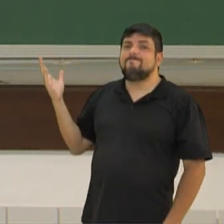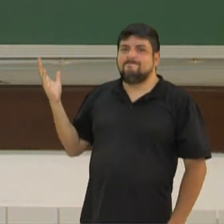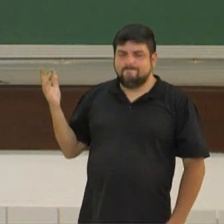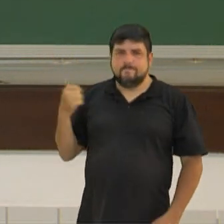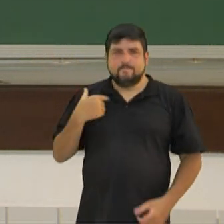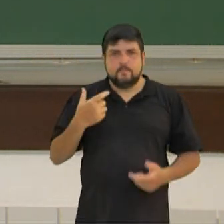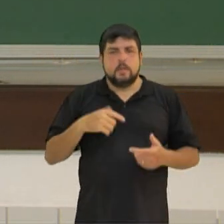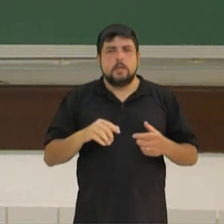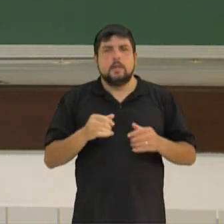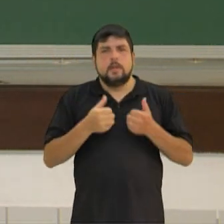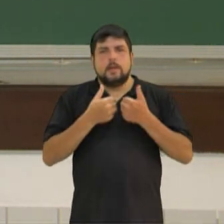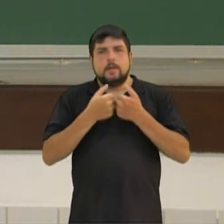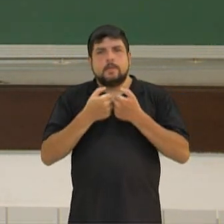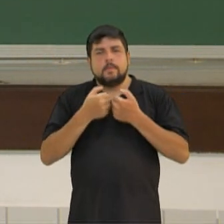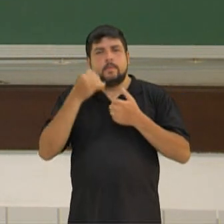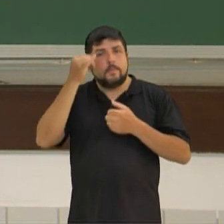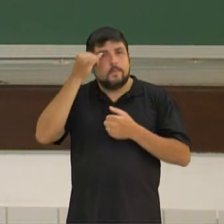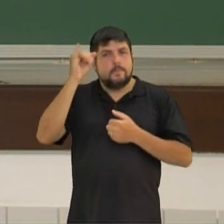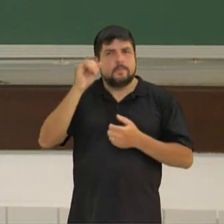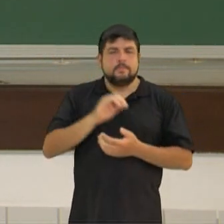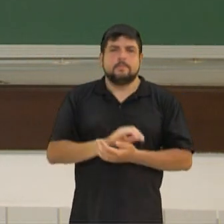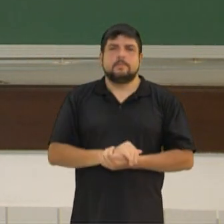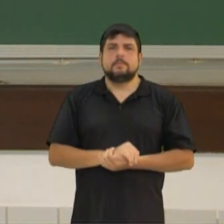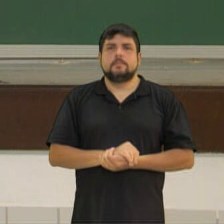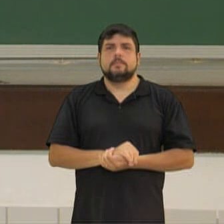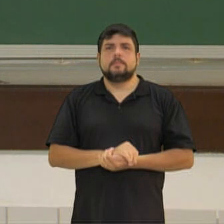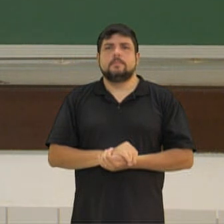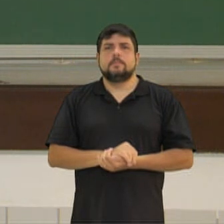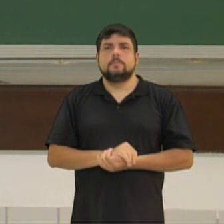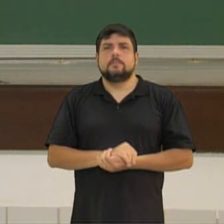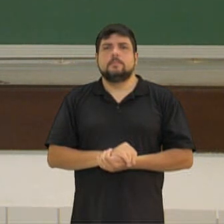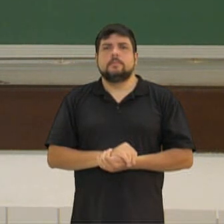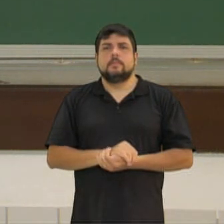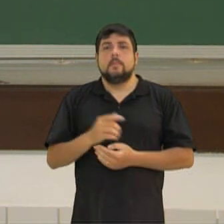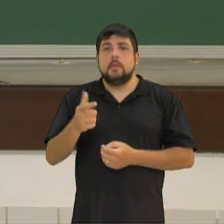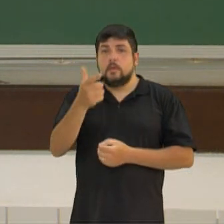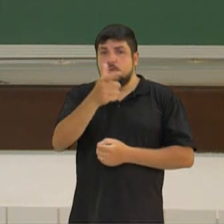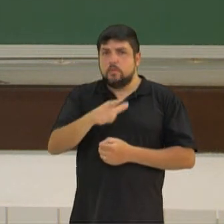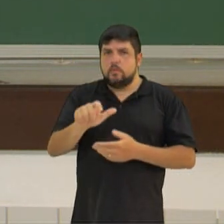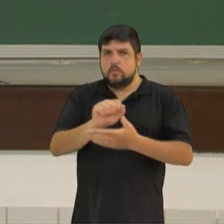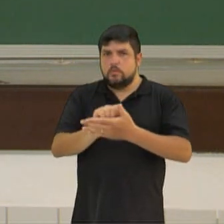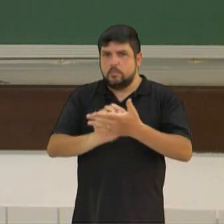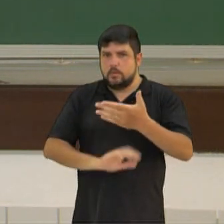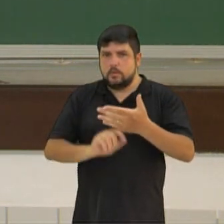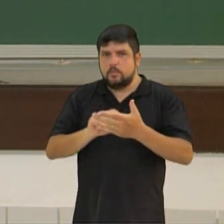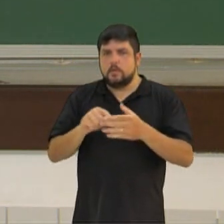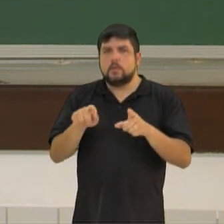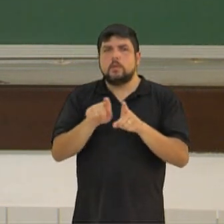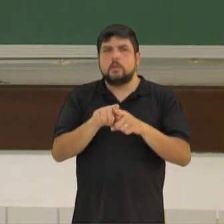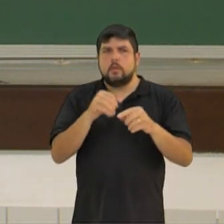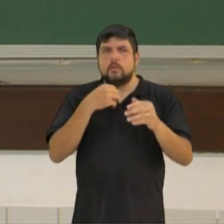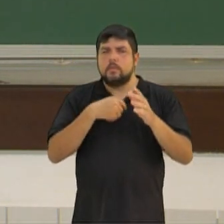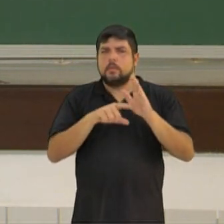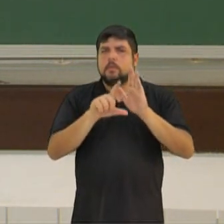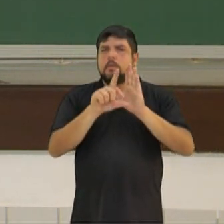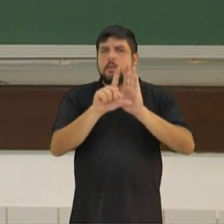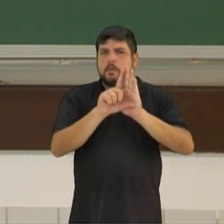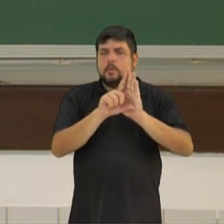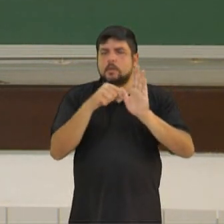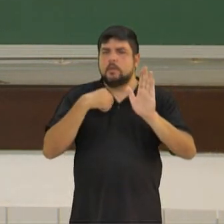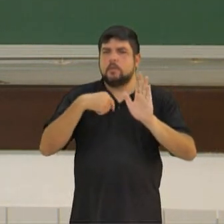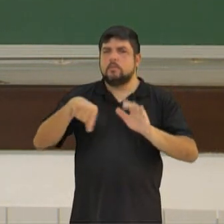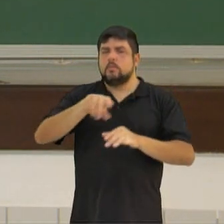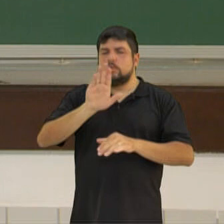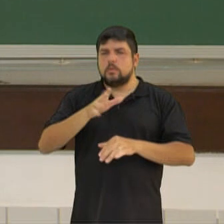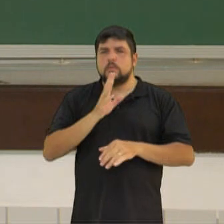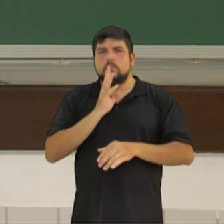esteja agindo sobre o seu corpo. E mais uma questão aqui também envolvendo as leis que a gente já conheceu.